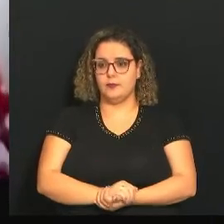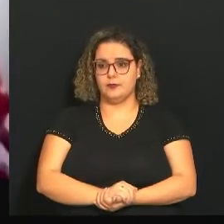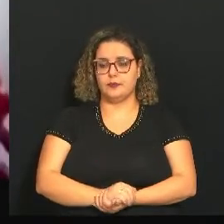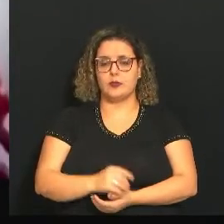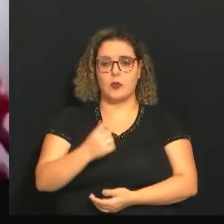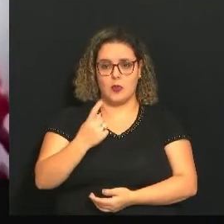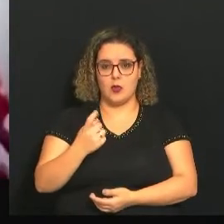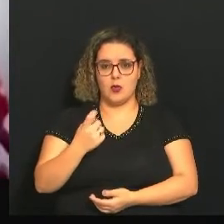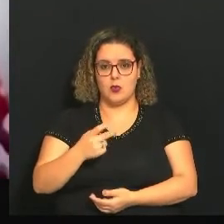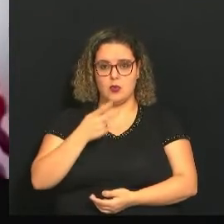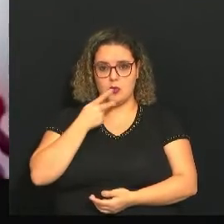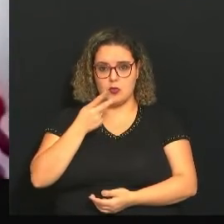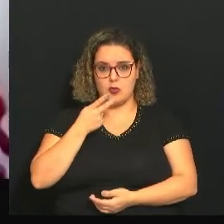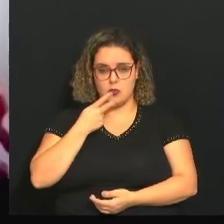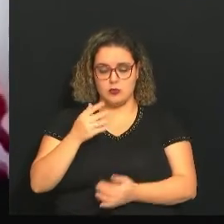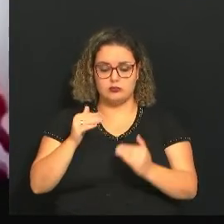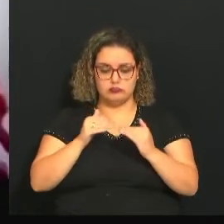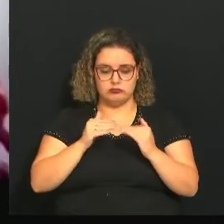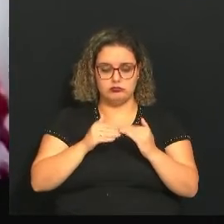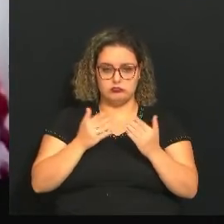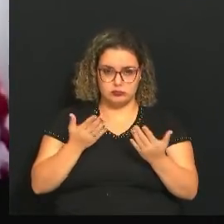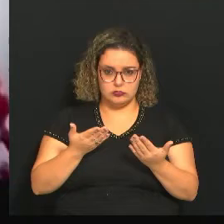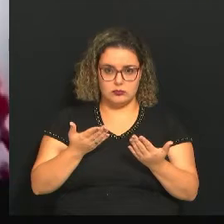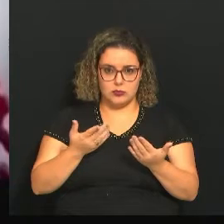de assegurar o acordo lá de